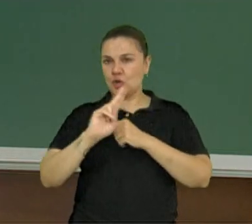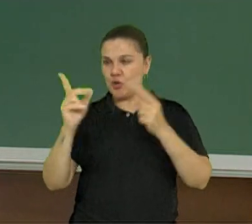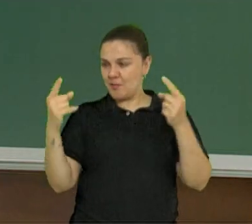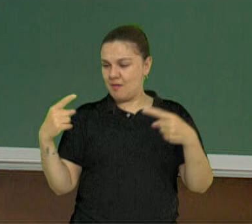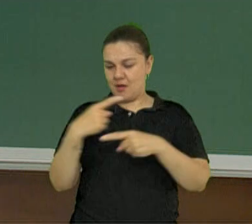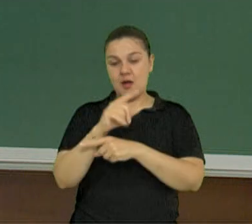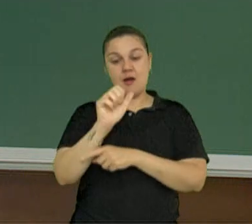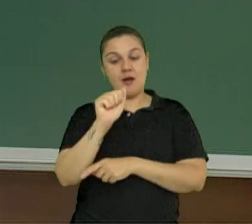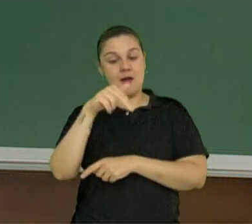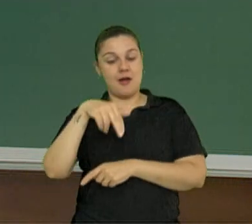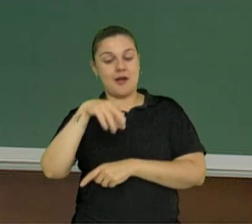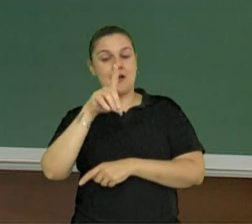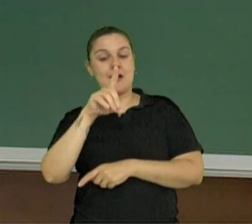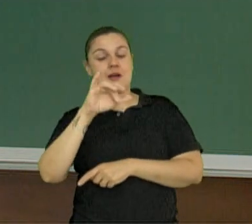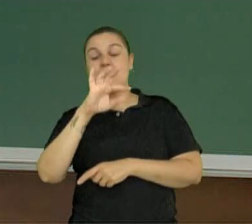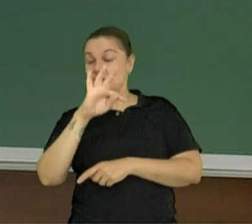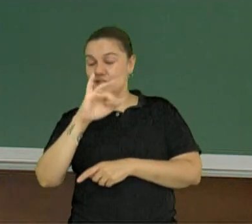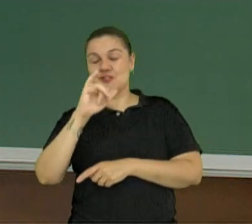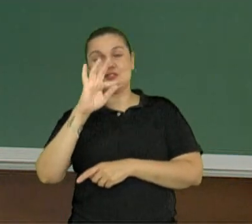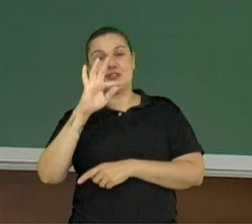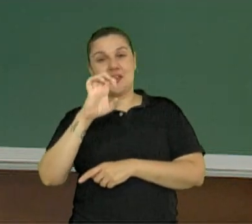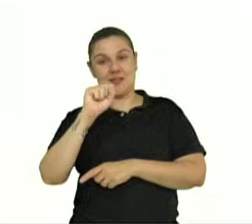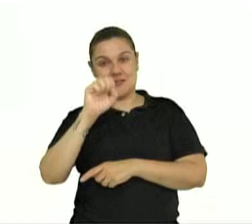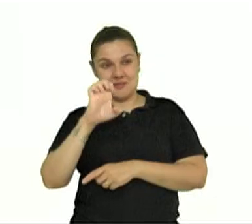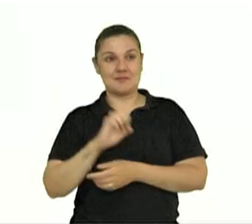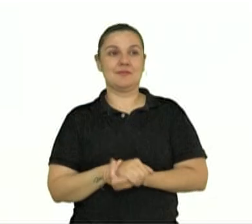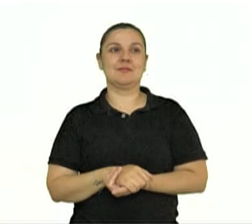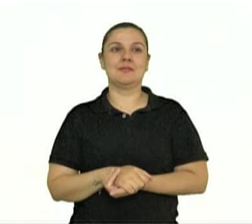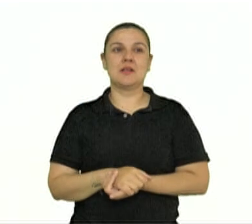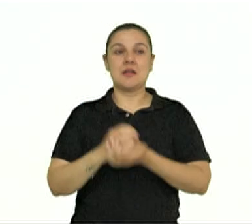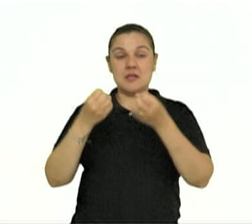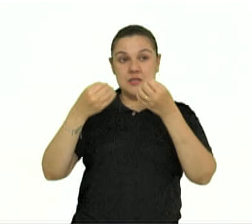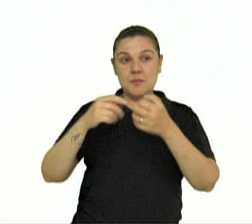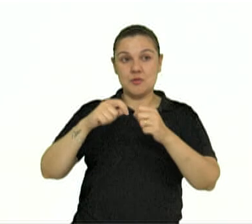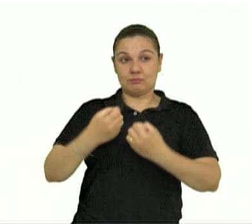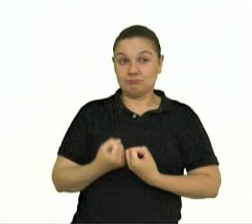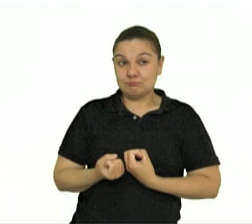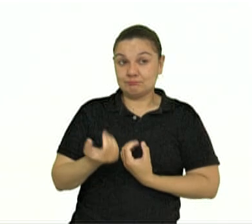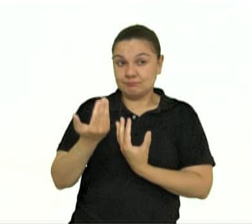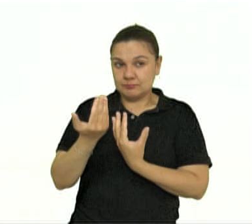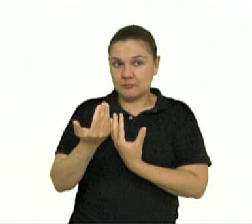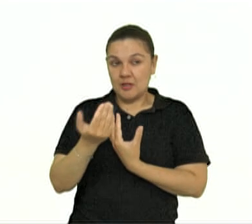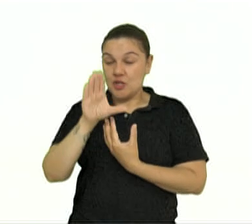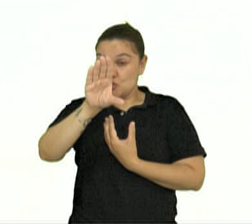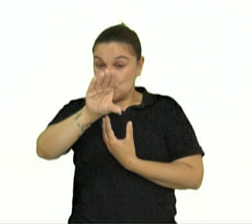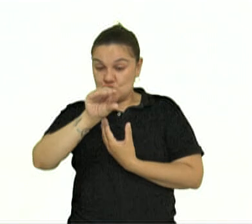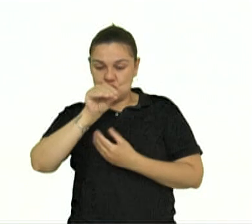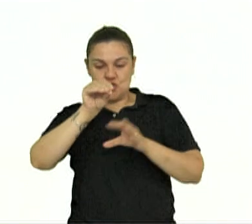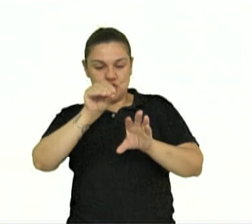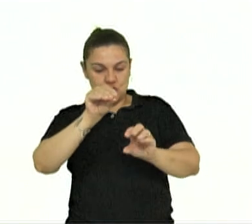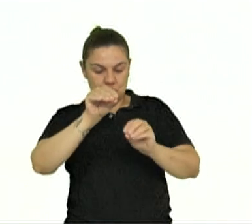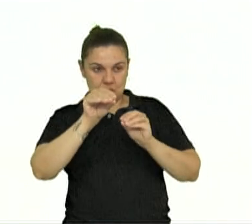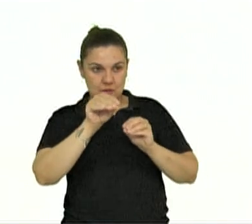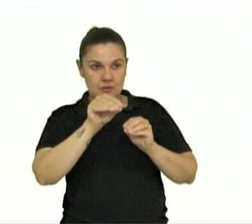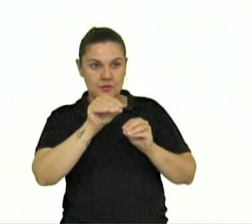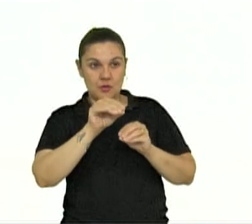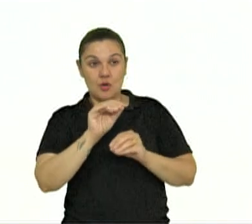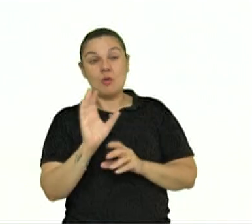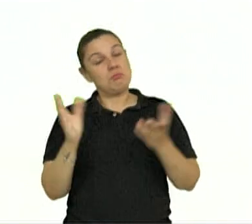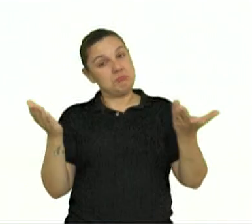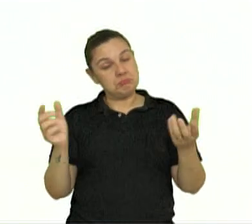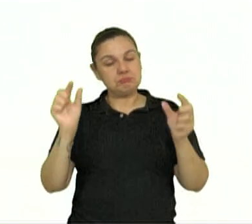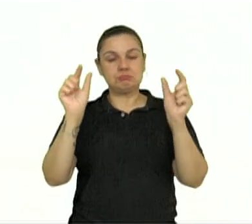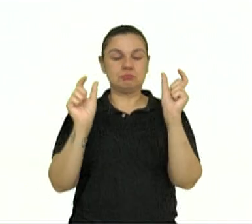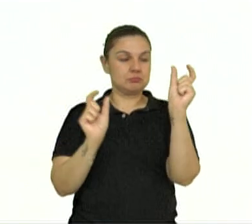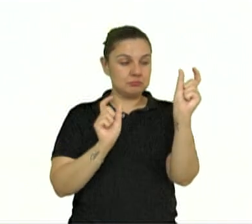figura de linguagem que a gente já trabalhou algumas vezes, para expressar seus sentimentos. Retire do trecho os